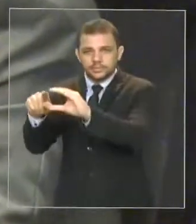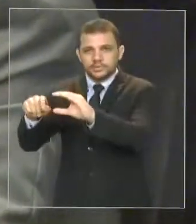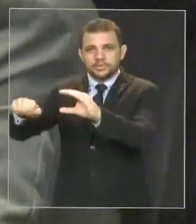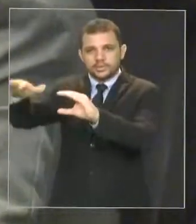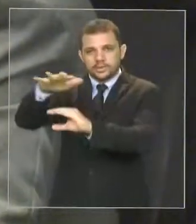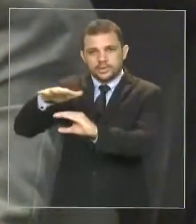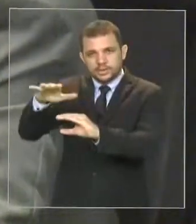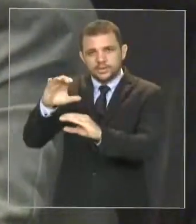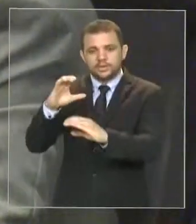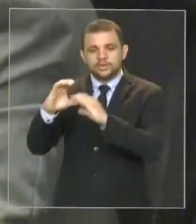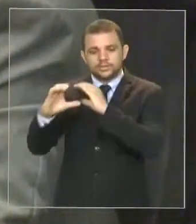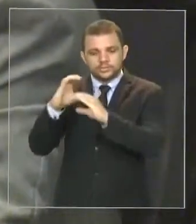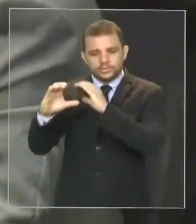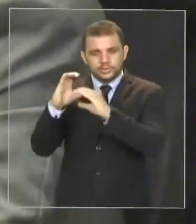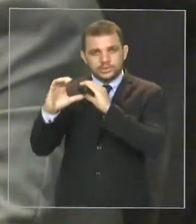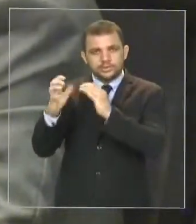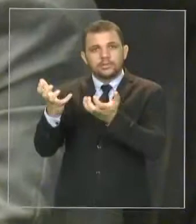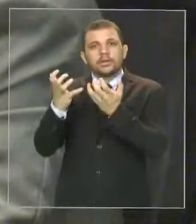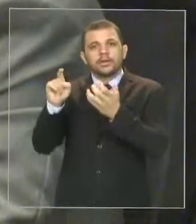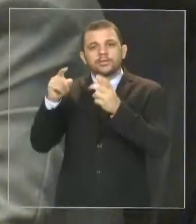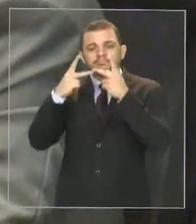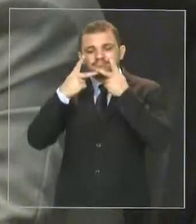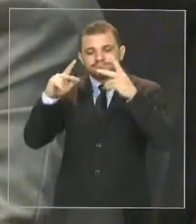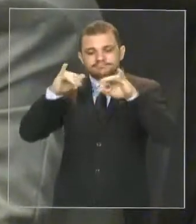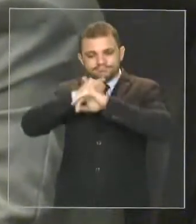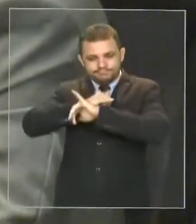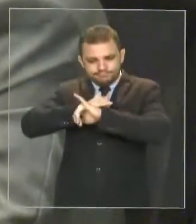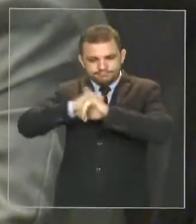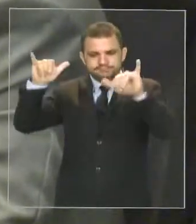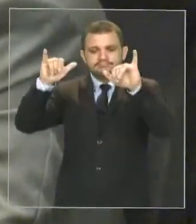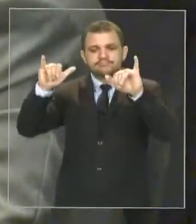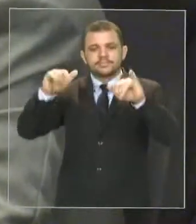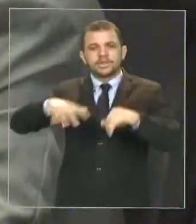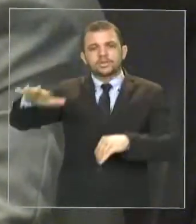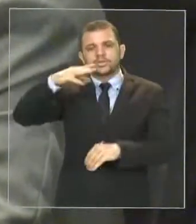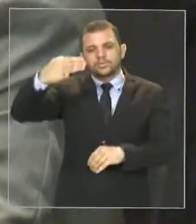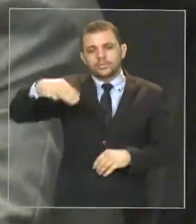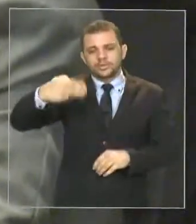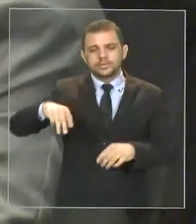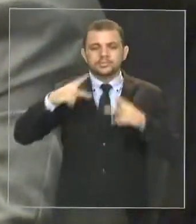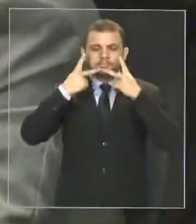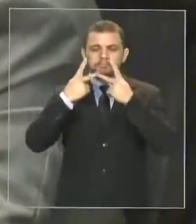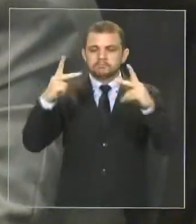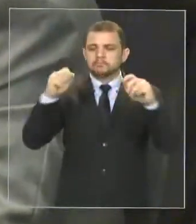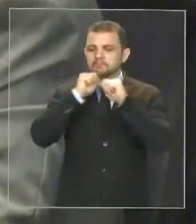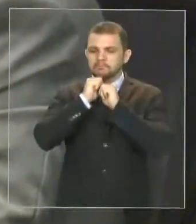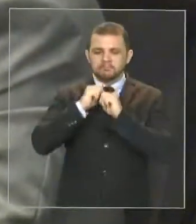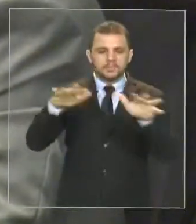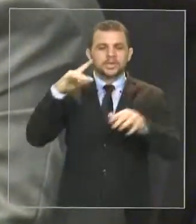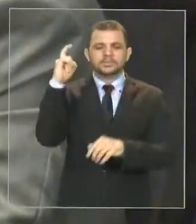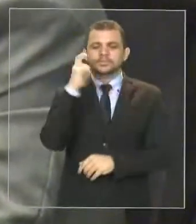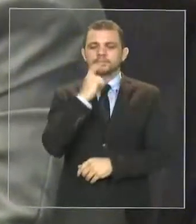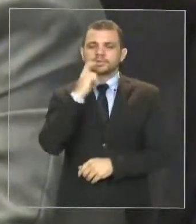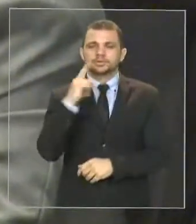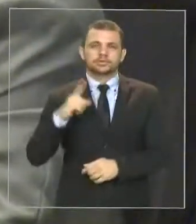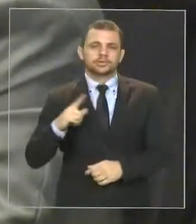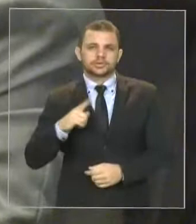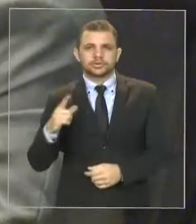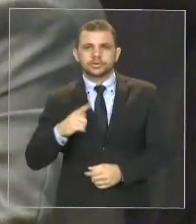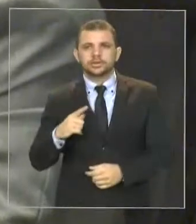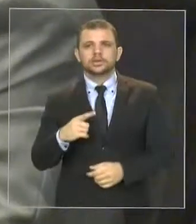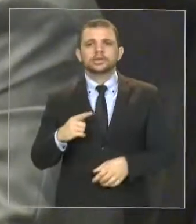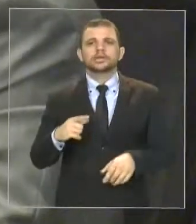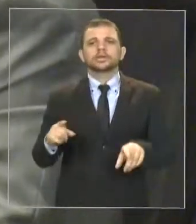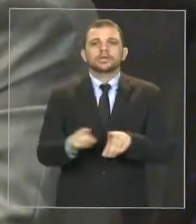para botar na cabeça dos maranhenses e jogar propagandas mentirosas que está aí, e